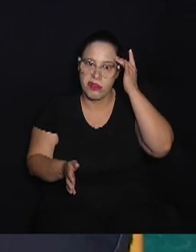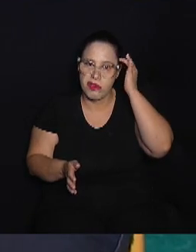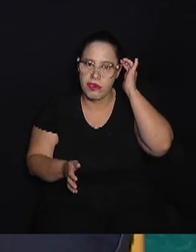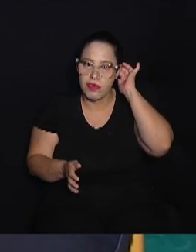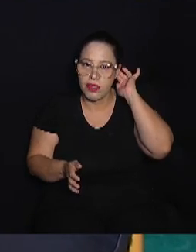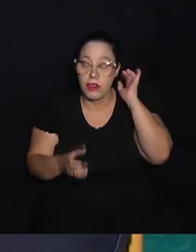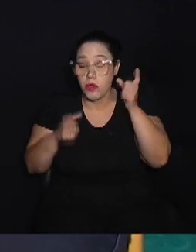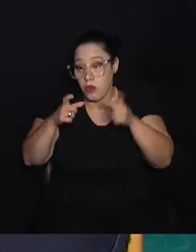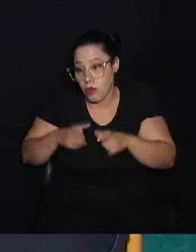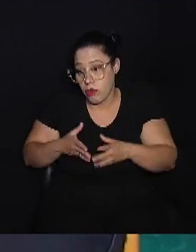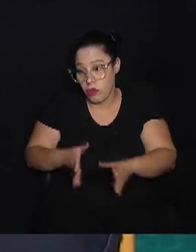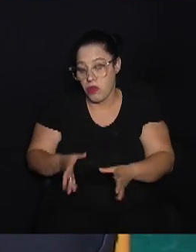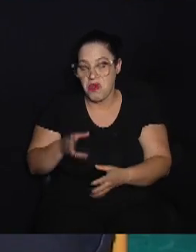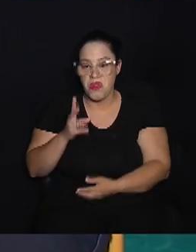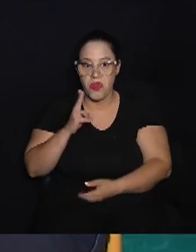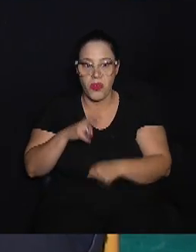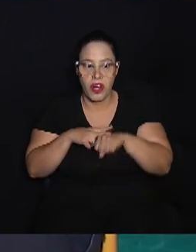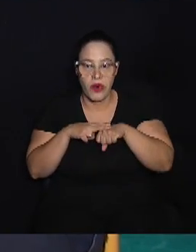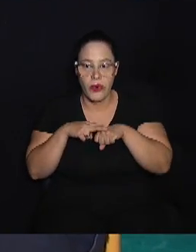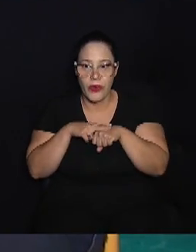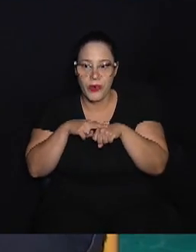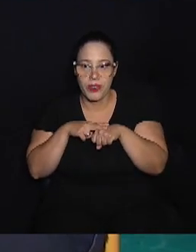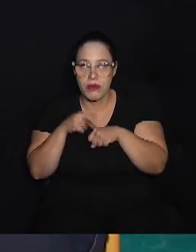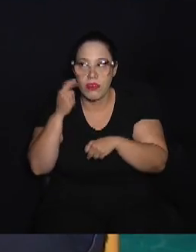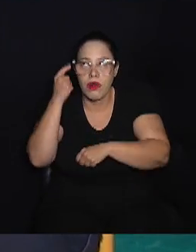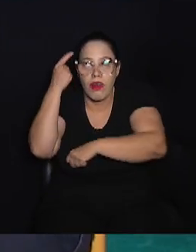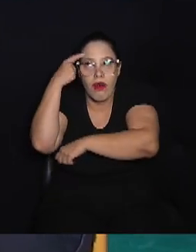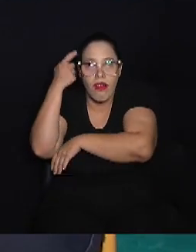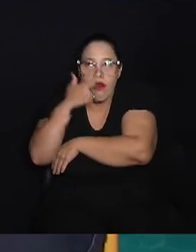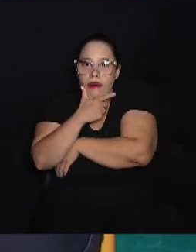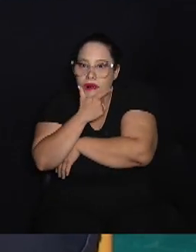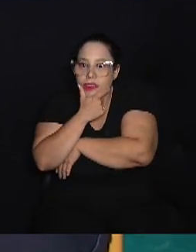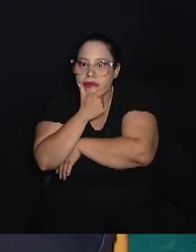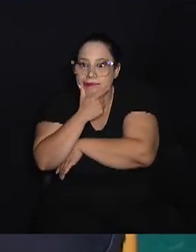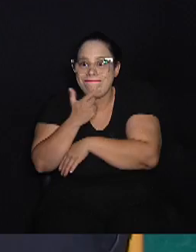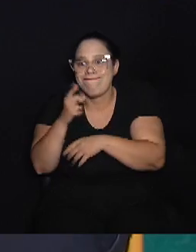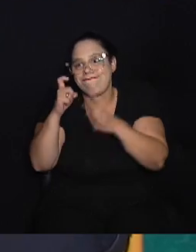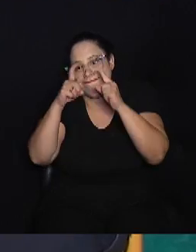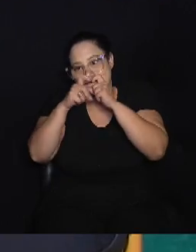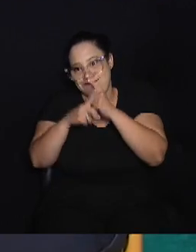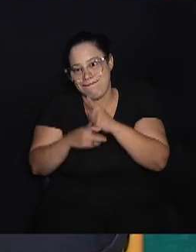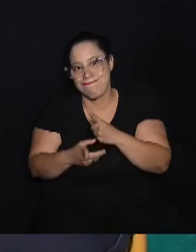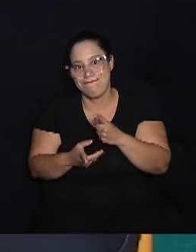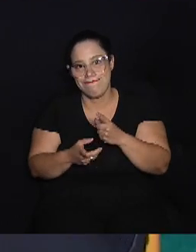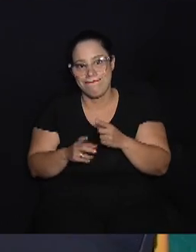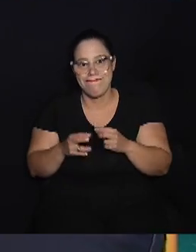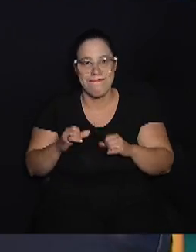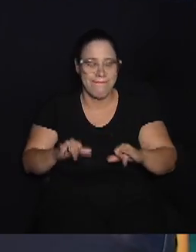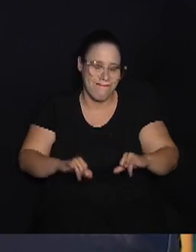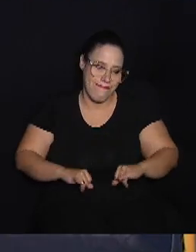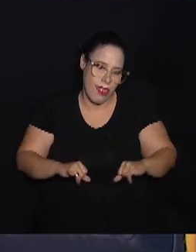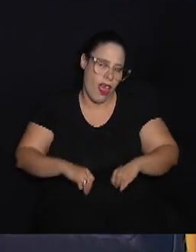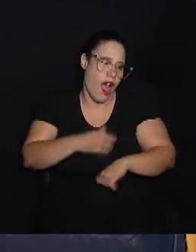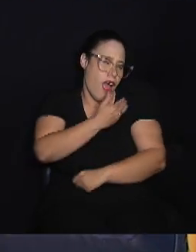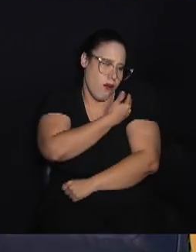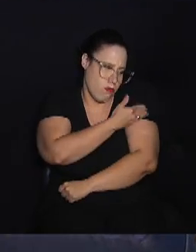um ser que nasce verde. Então, imagina como a vida dela deve ter sido difícil. Ela sempre sofreu muito preconceito, sempre